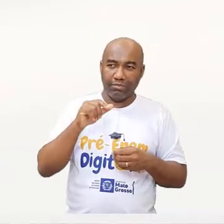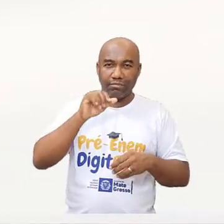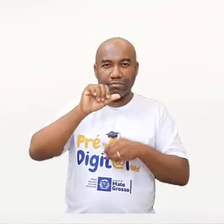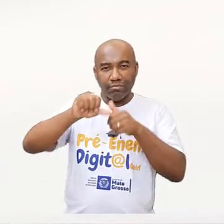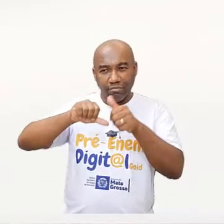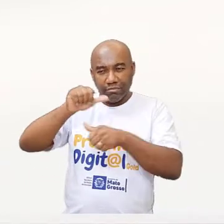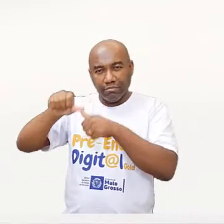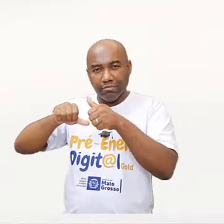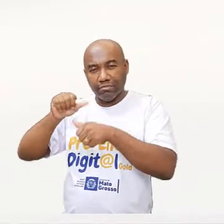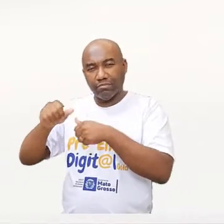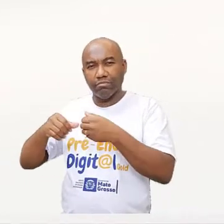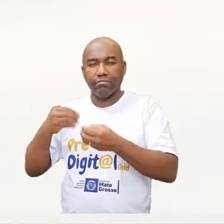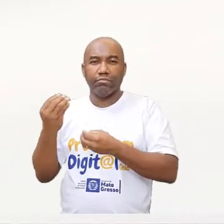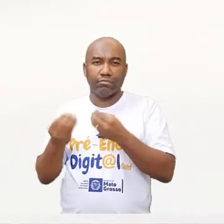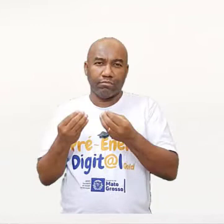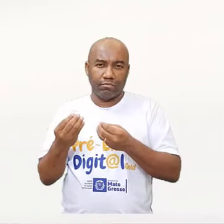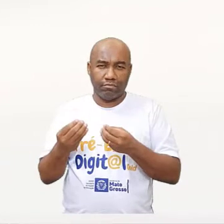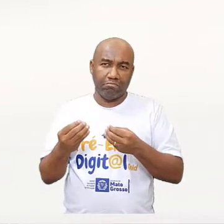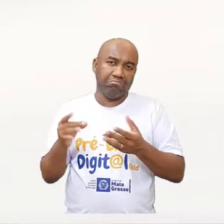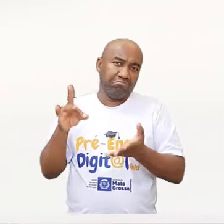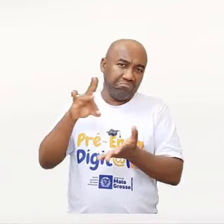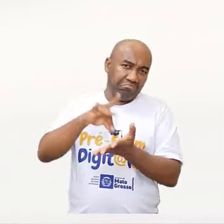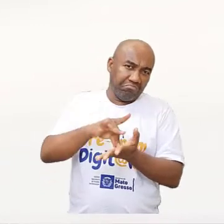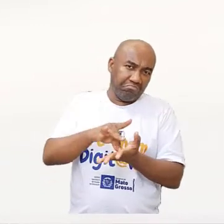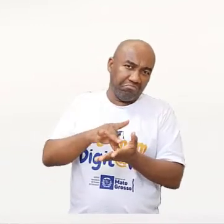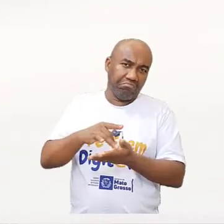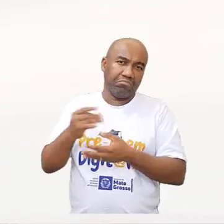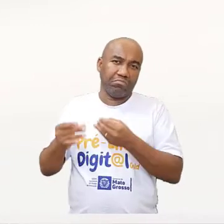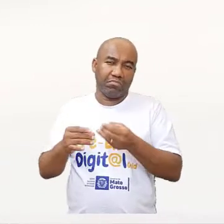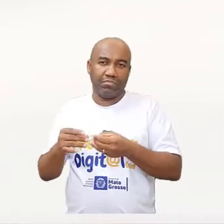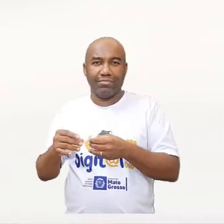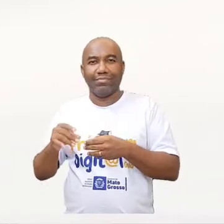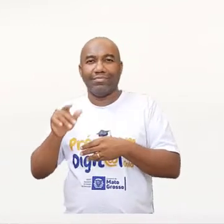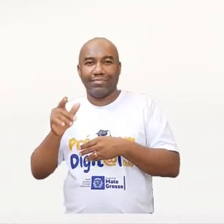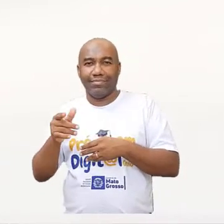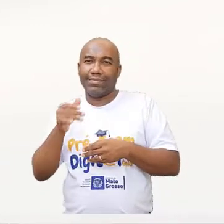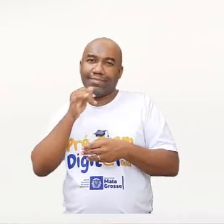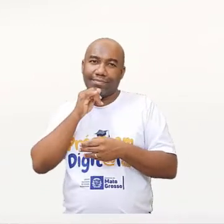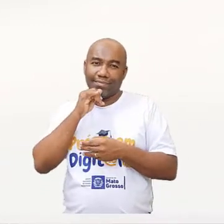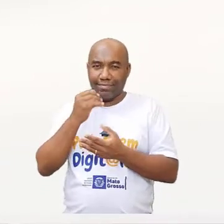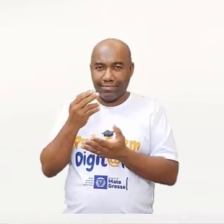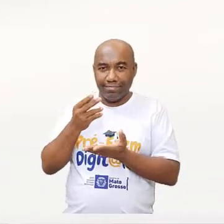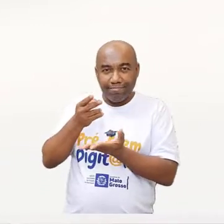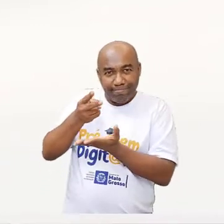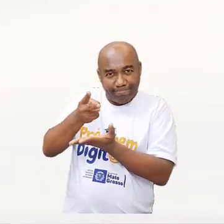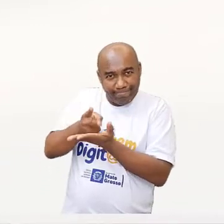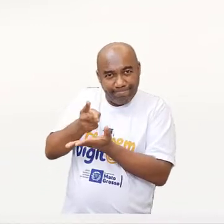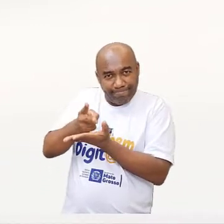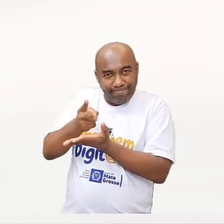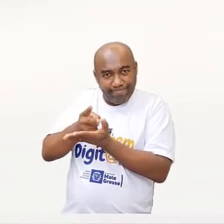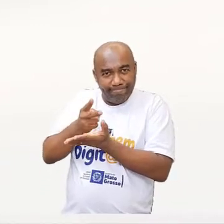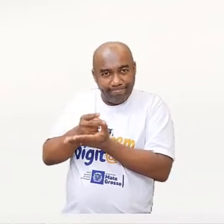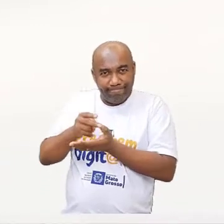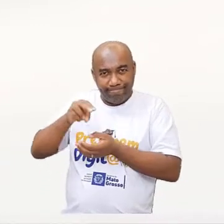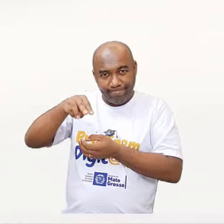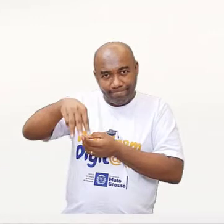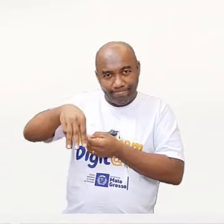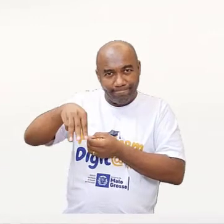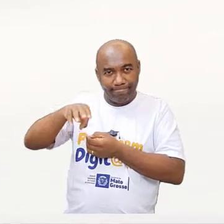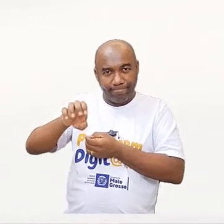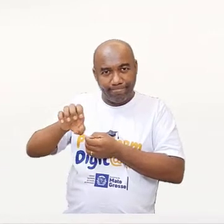realmente, sentido de um advérbio, não varia. Vai ser sempre mesmo, por mais que